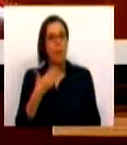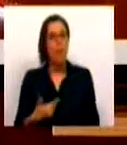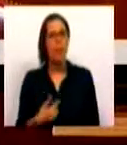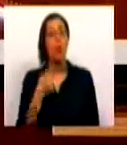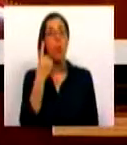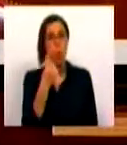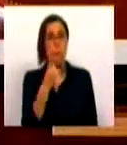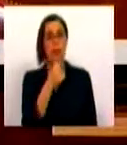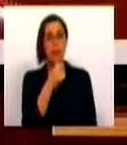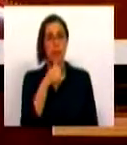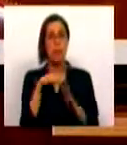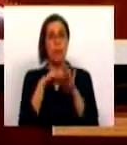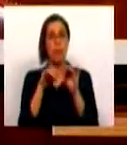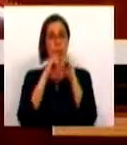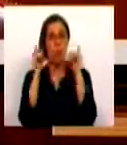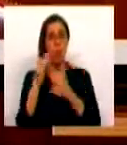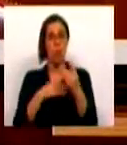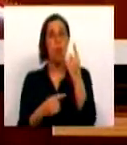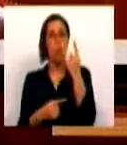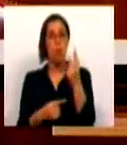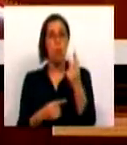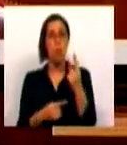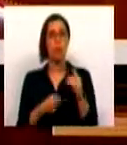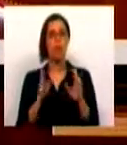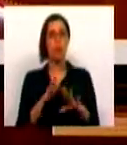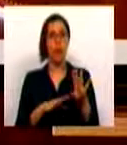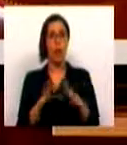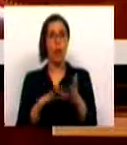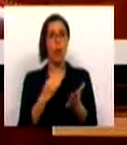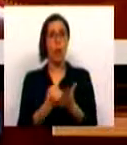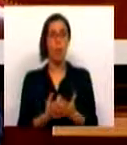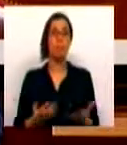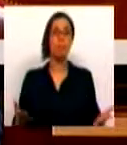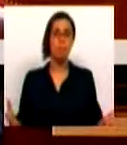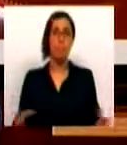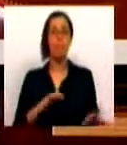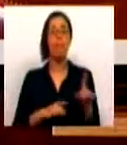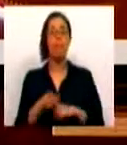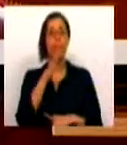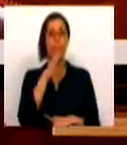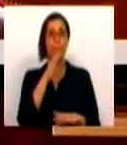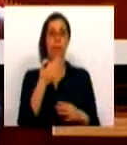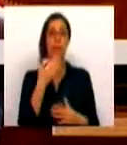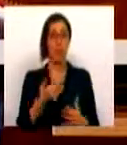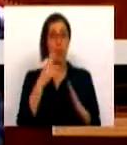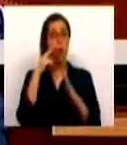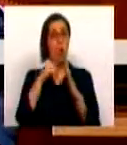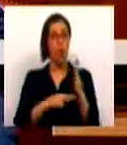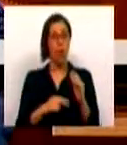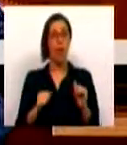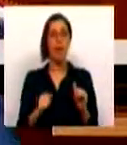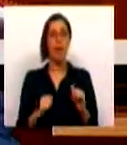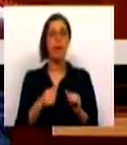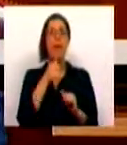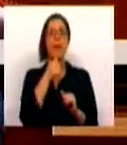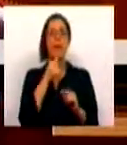uma medida do programa Internacionalizar, uma só, que já estivesse completa. Bom, Sr. Deputado, se fizer o favor de olhar para